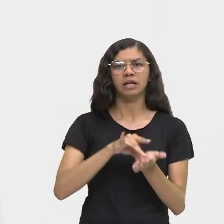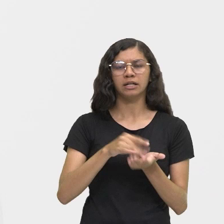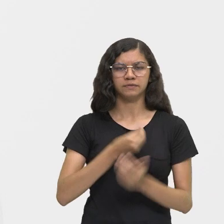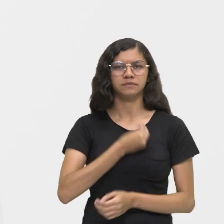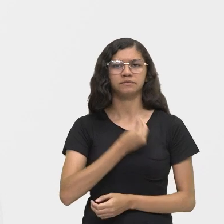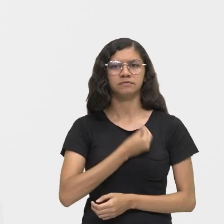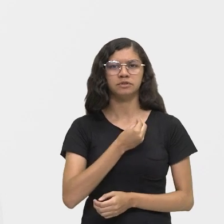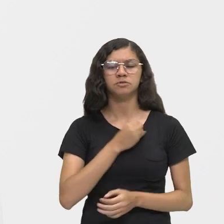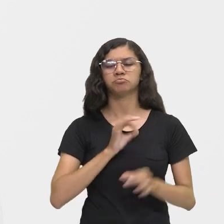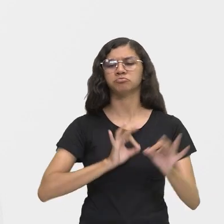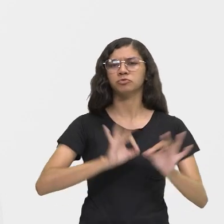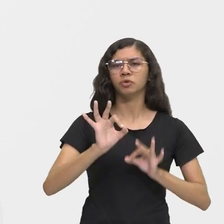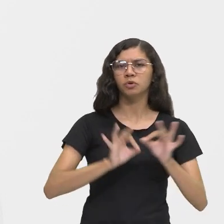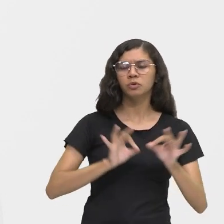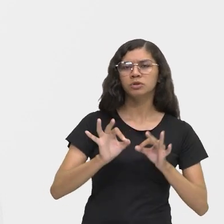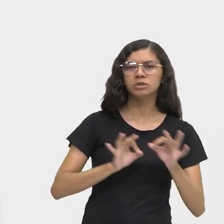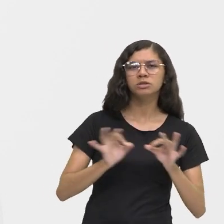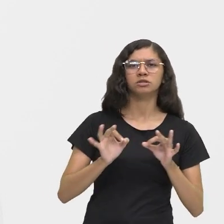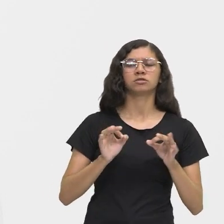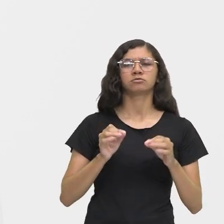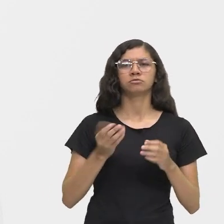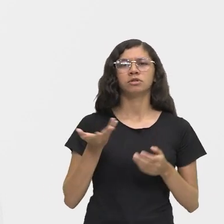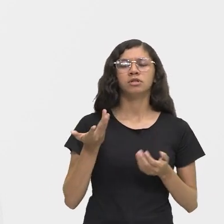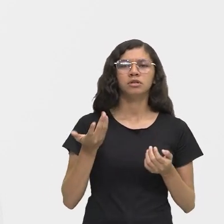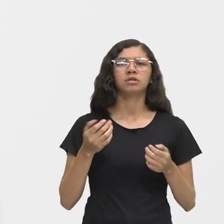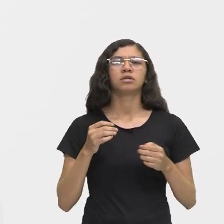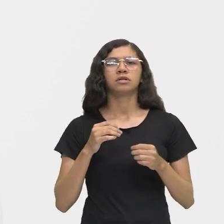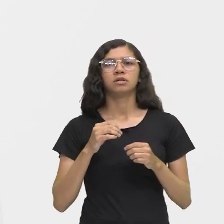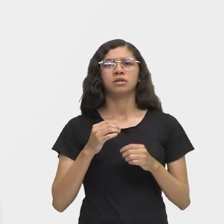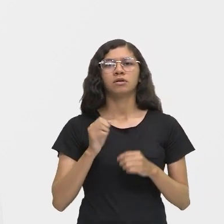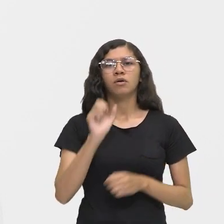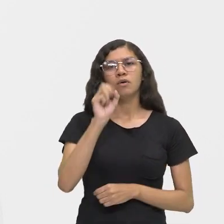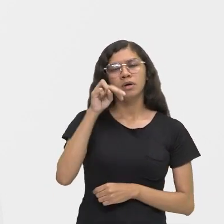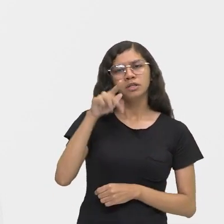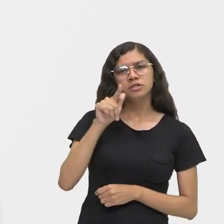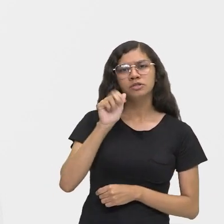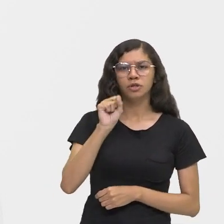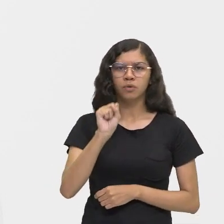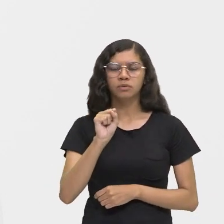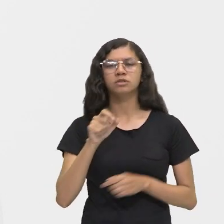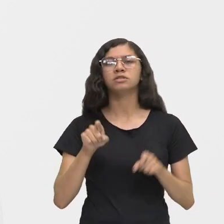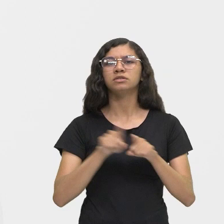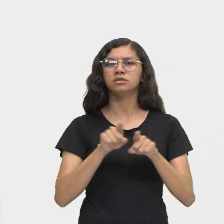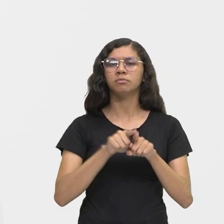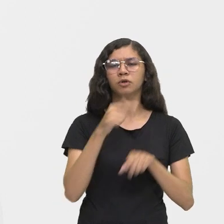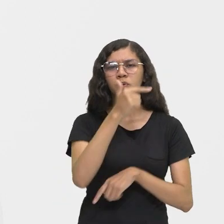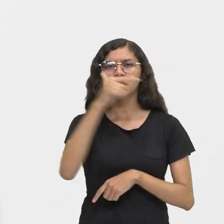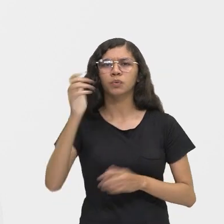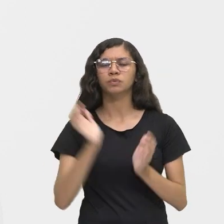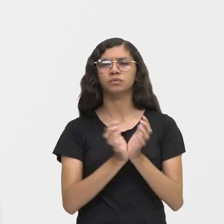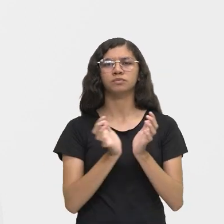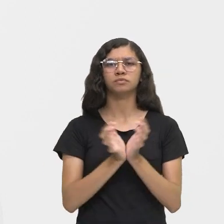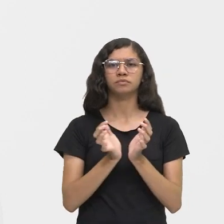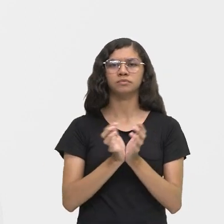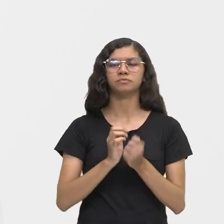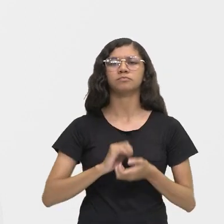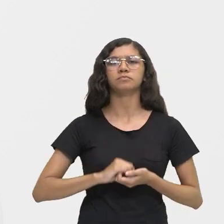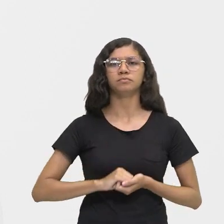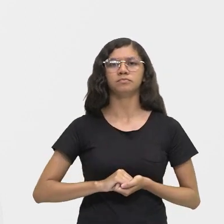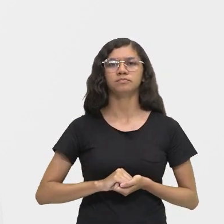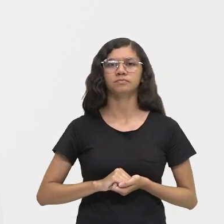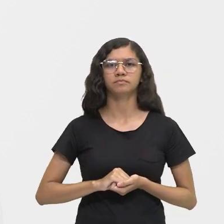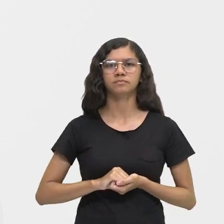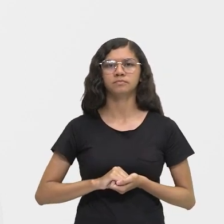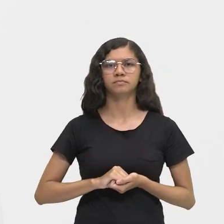organizando campanhas e promovendo conteúdos de ONGs e outros grupos. Então,